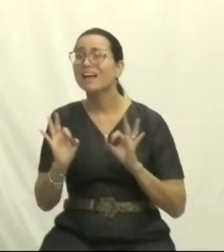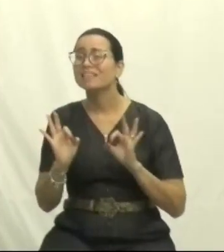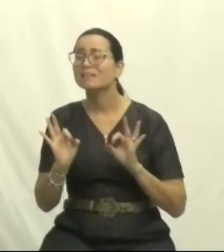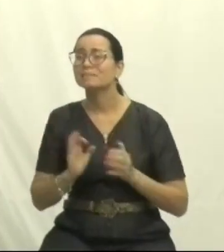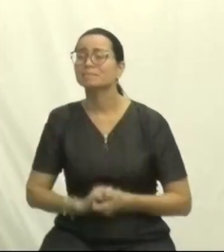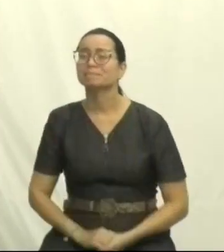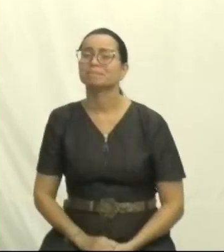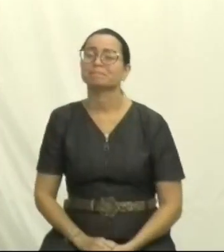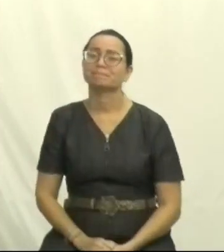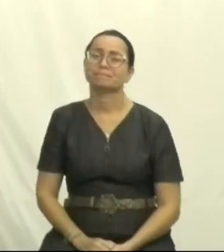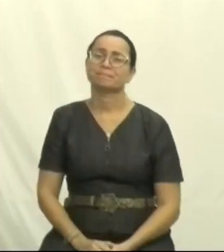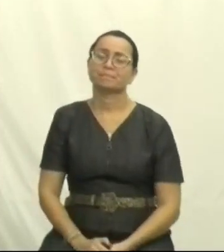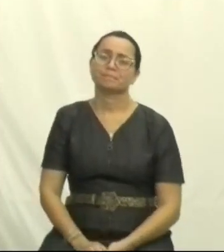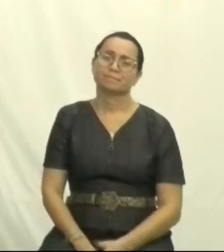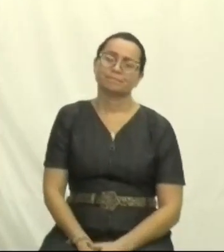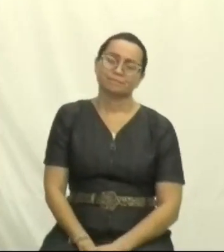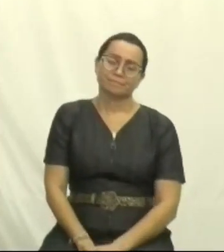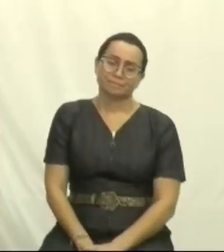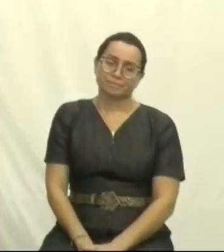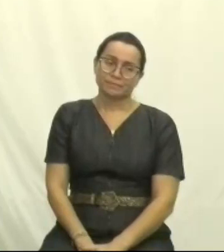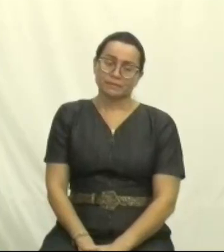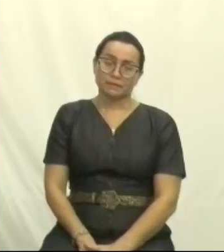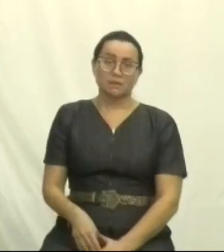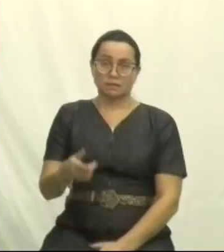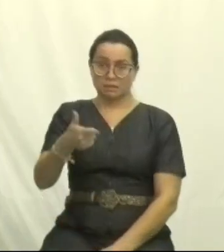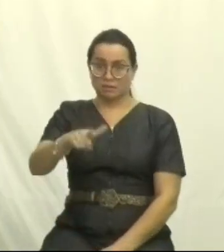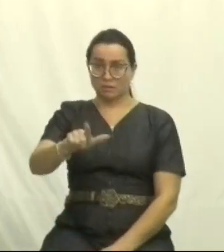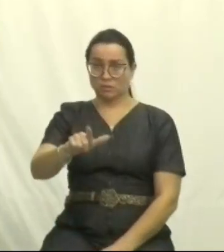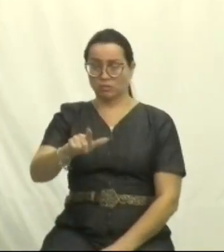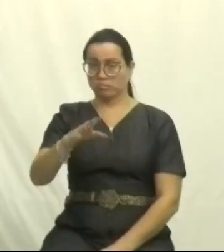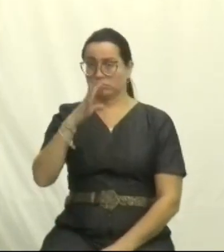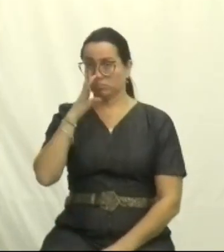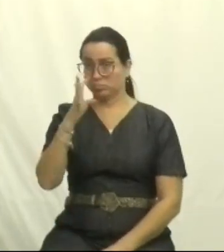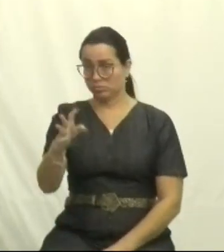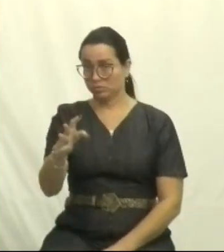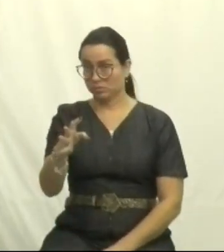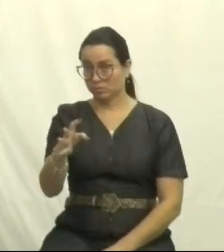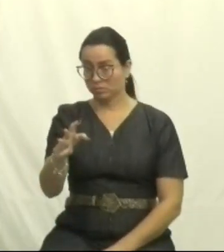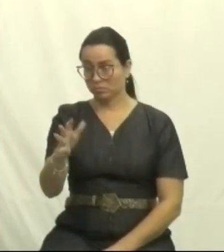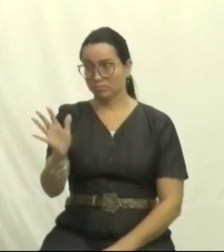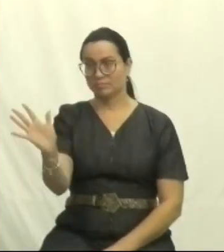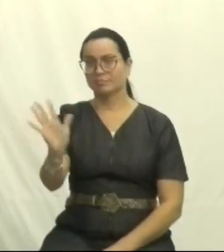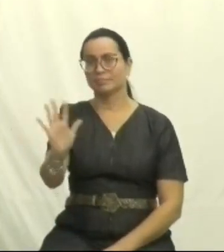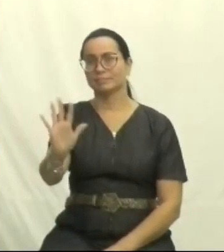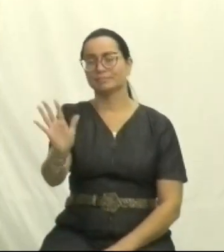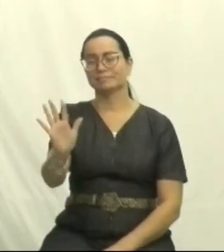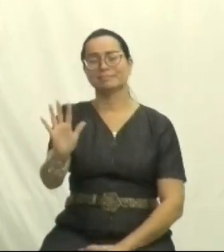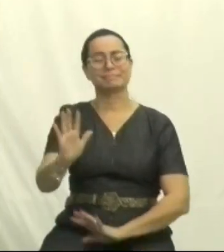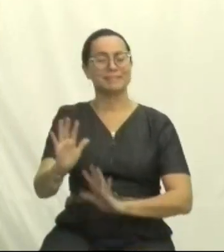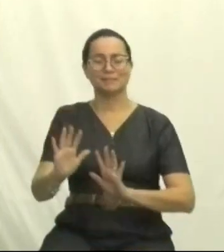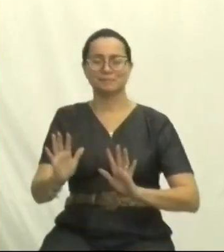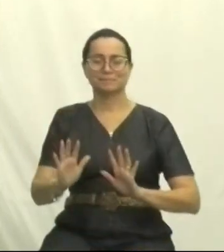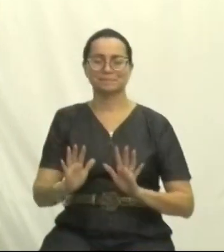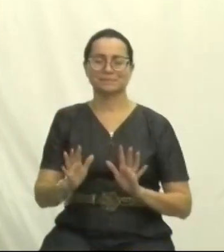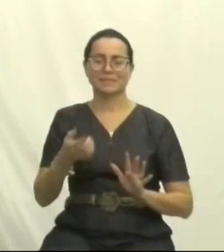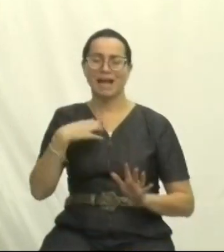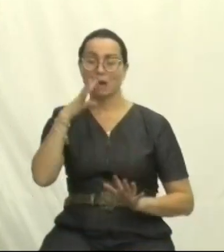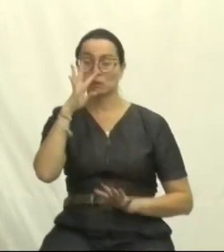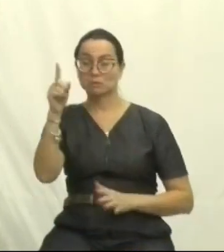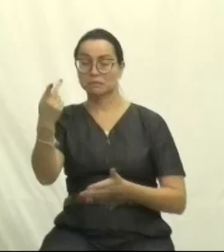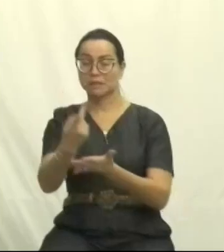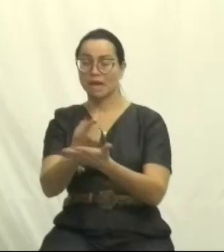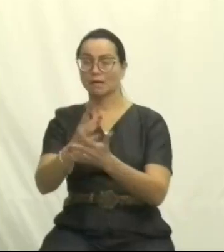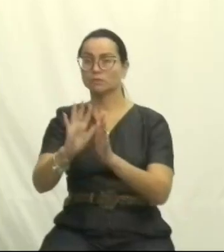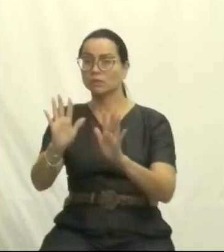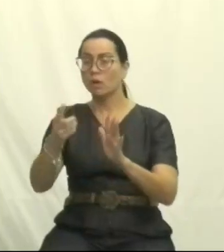dos seus líderes aqui presentes. Repito, né, sem pré-julgamentos, a coisa que eu abomino é essa falta